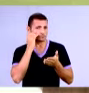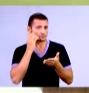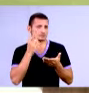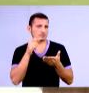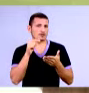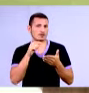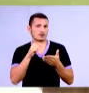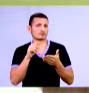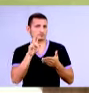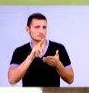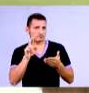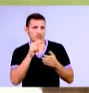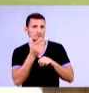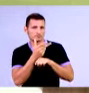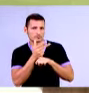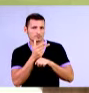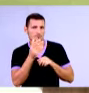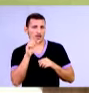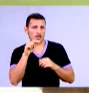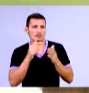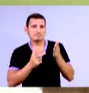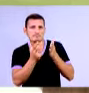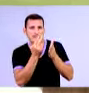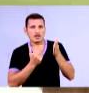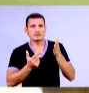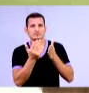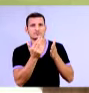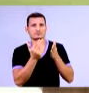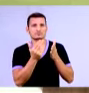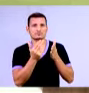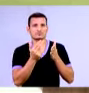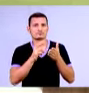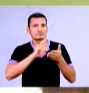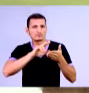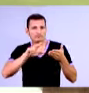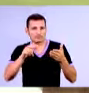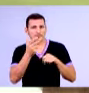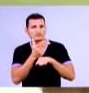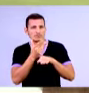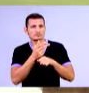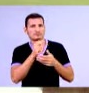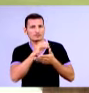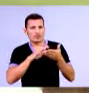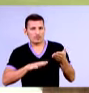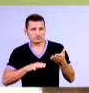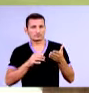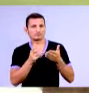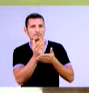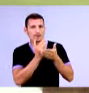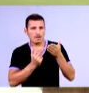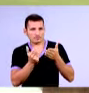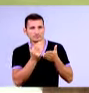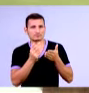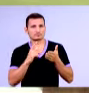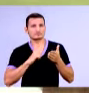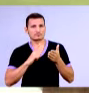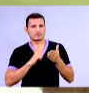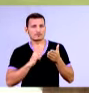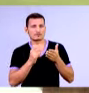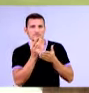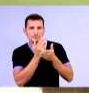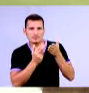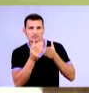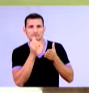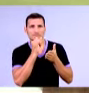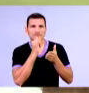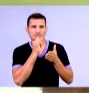que representa ações, por exemplo, são imagens. Então, das diversas mídias existentes, de texto, som, imagem, nós temos a imagem, por exemplo, que